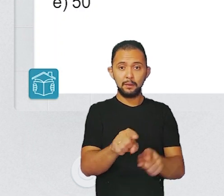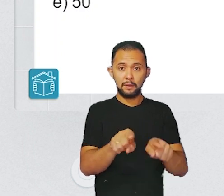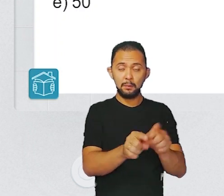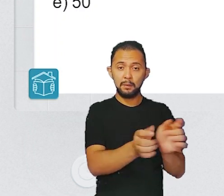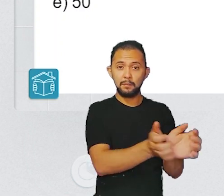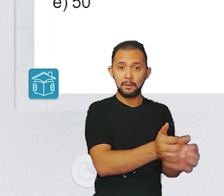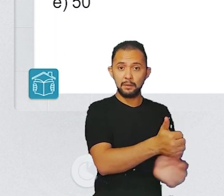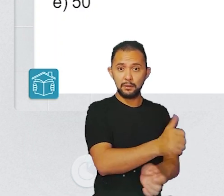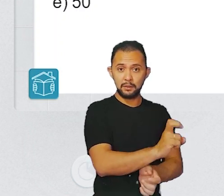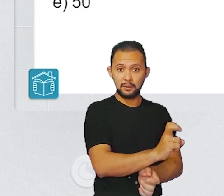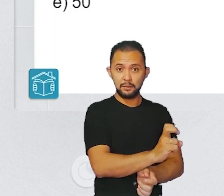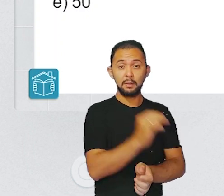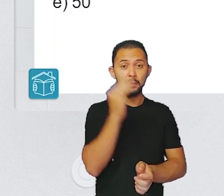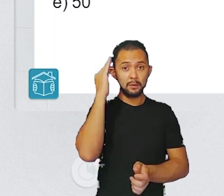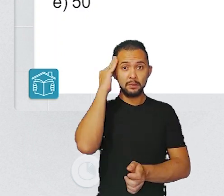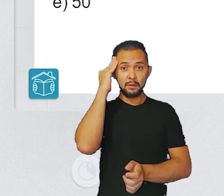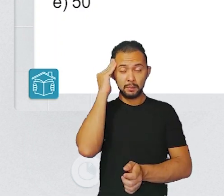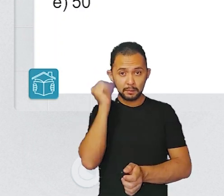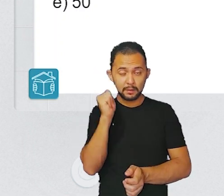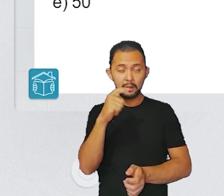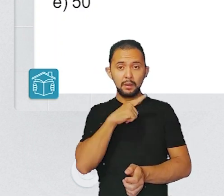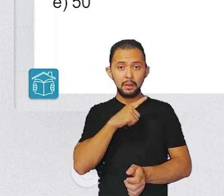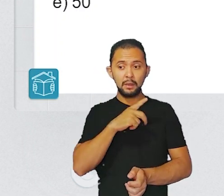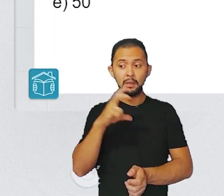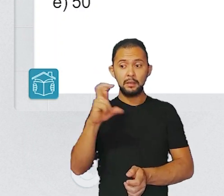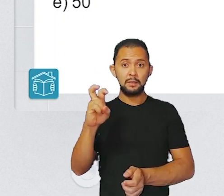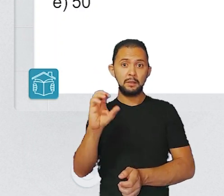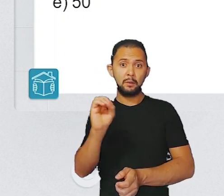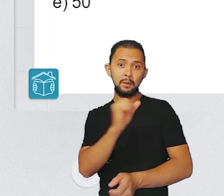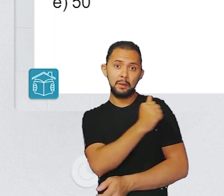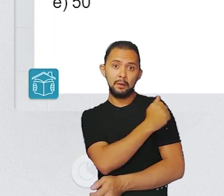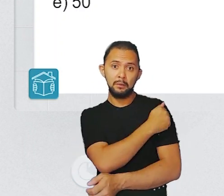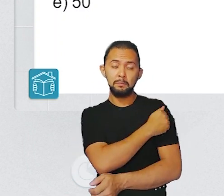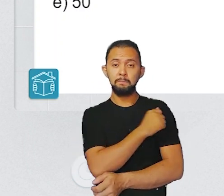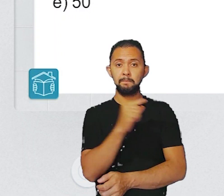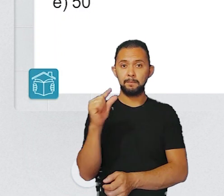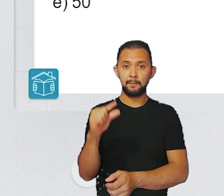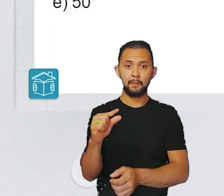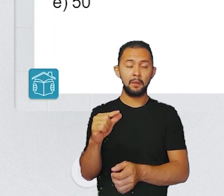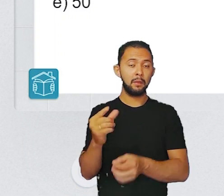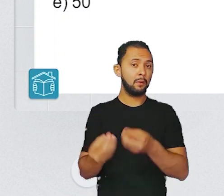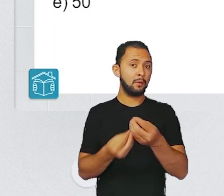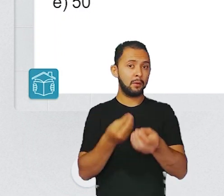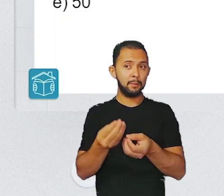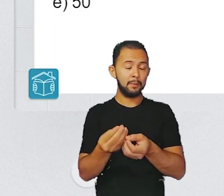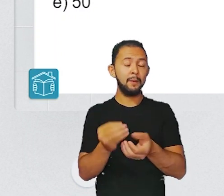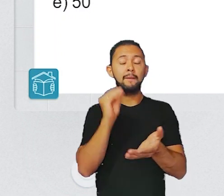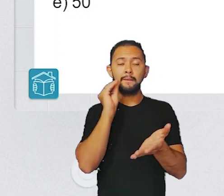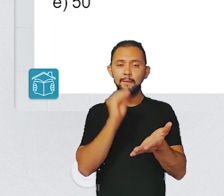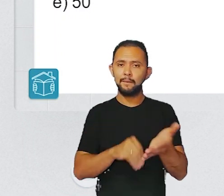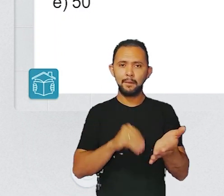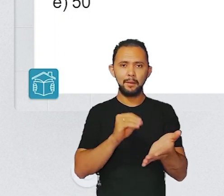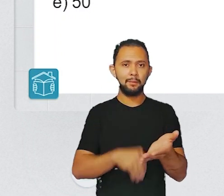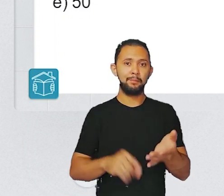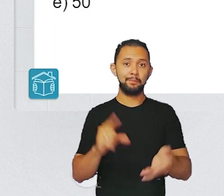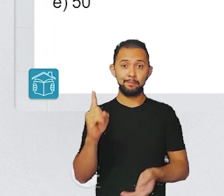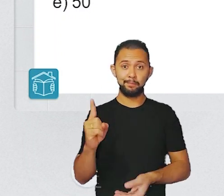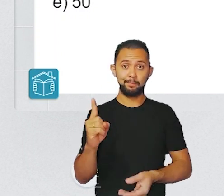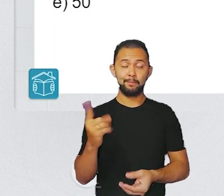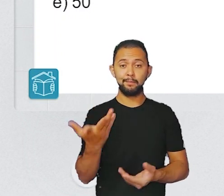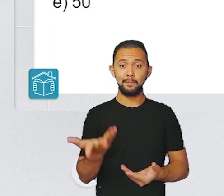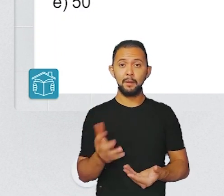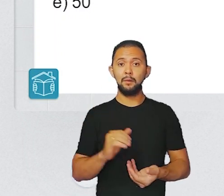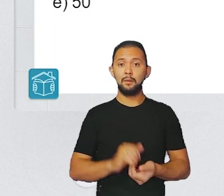menos de 50 alunos, e sempre que dividida nas quantidades dos grupos acima, sobra um aluno,